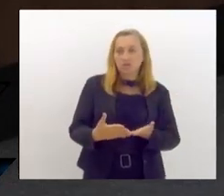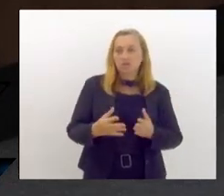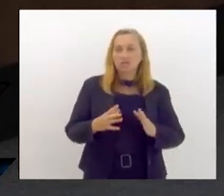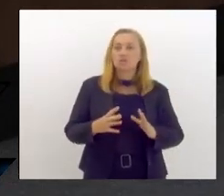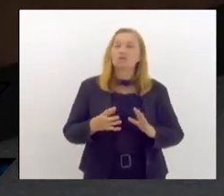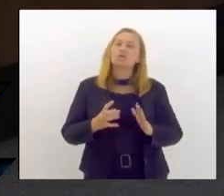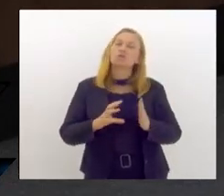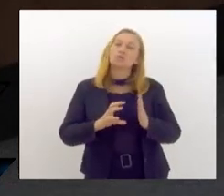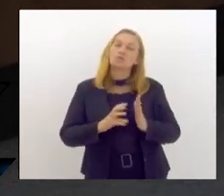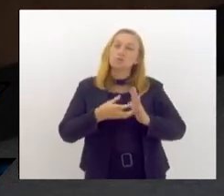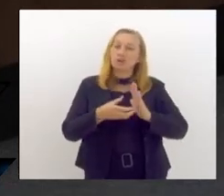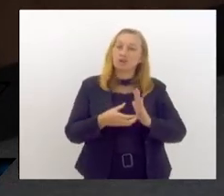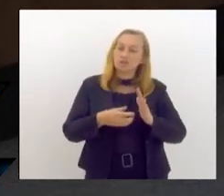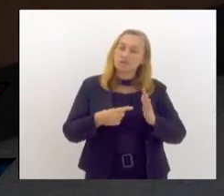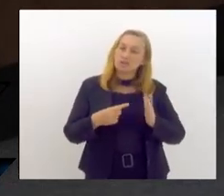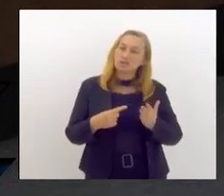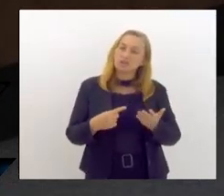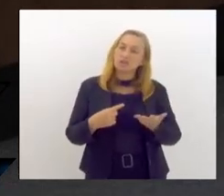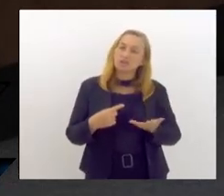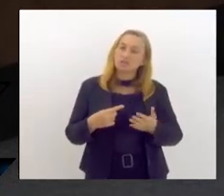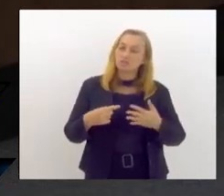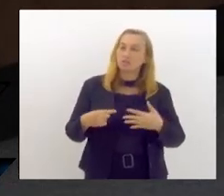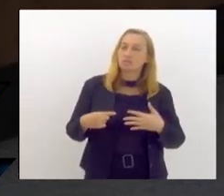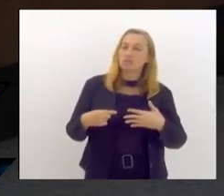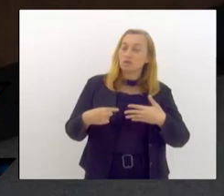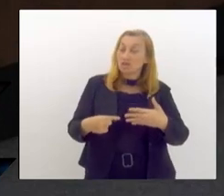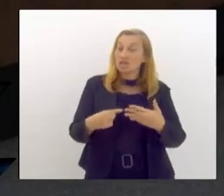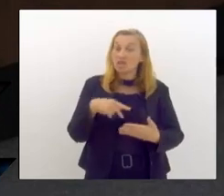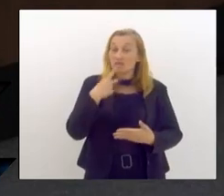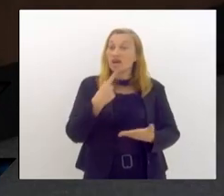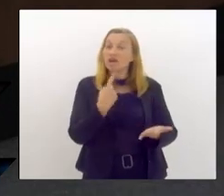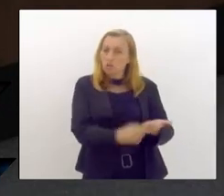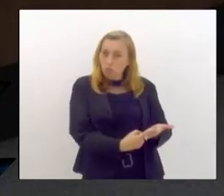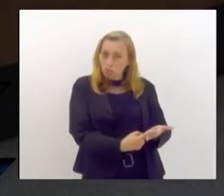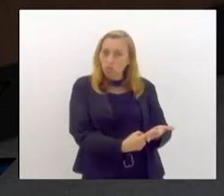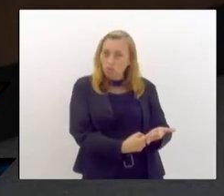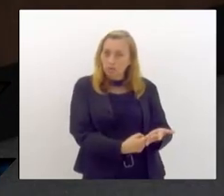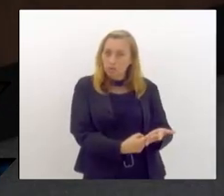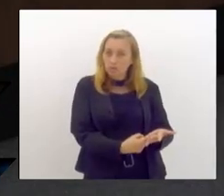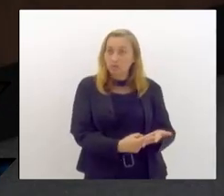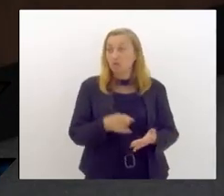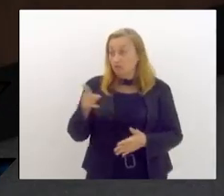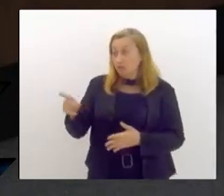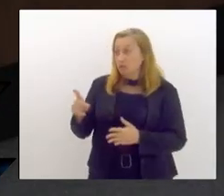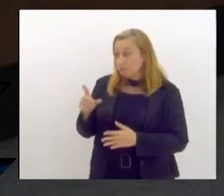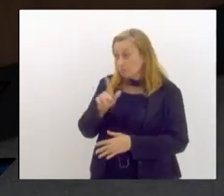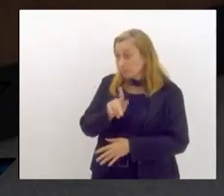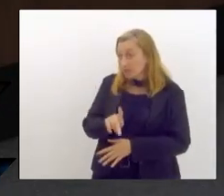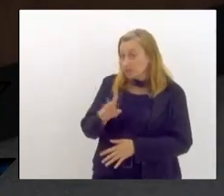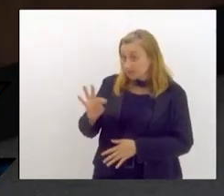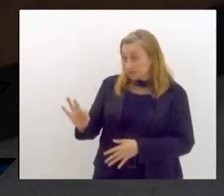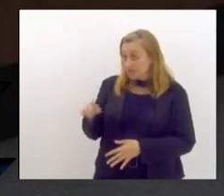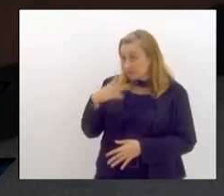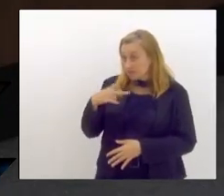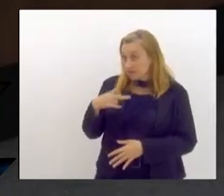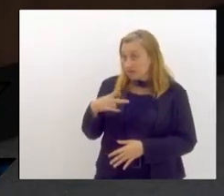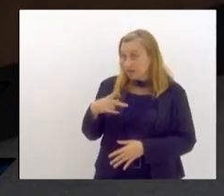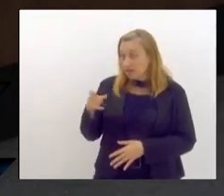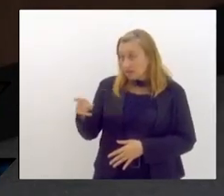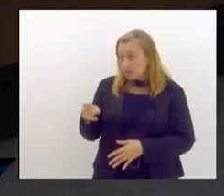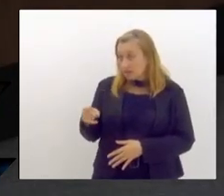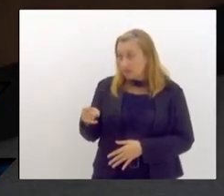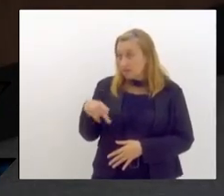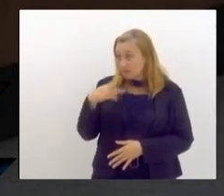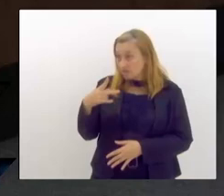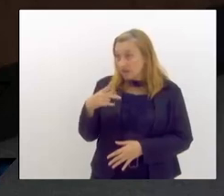descumpre peremptoriamente acordos nessa casa, Vossa Excelência, líder do PT, se prepare, porque o pessoal acorda e depois eles não têm